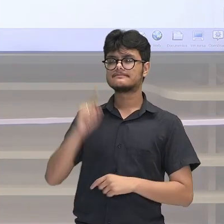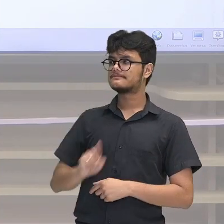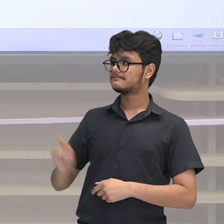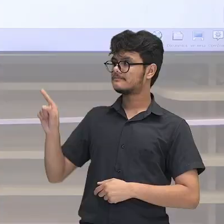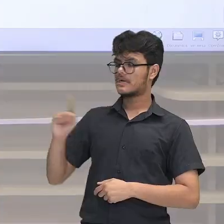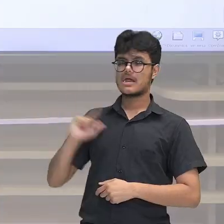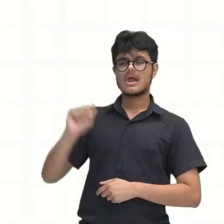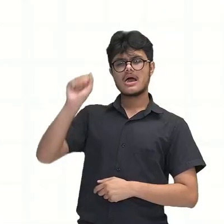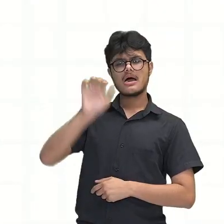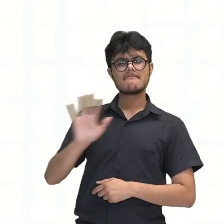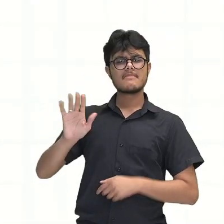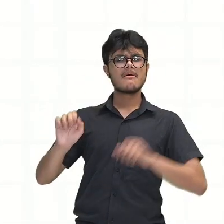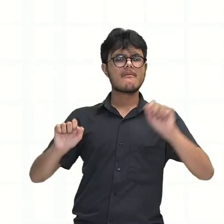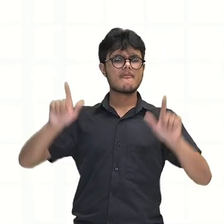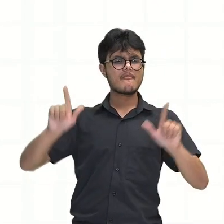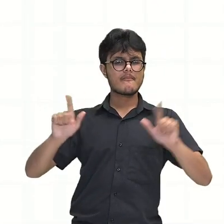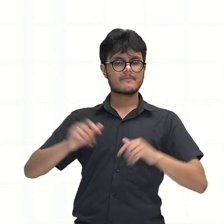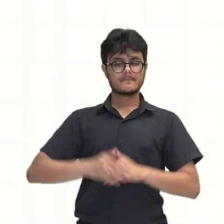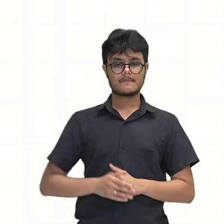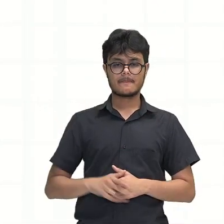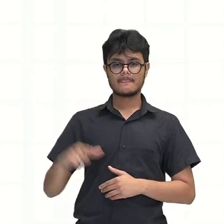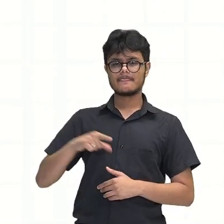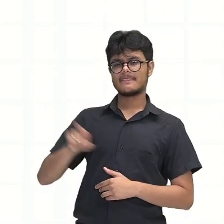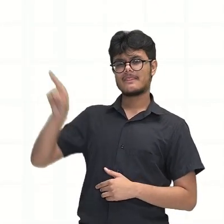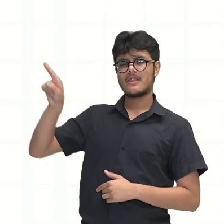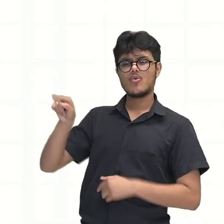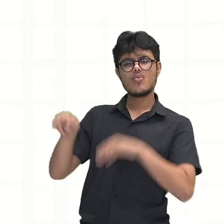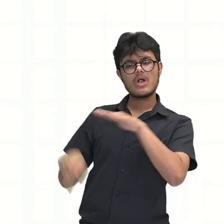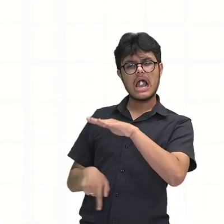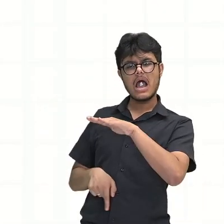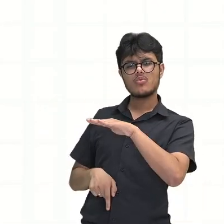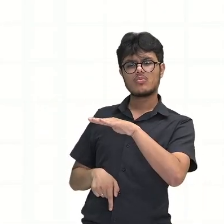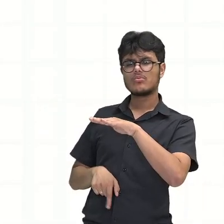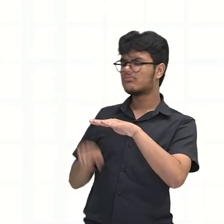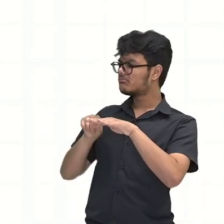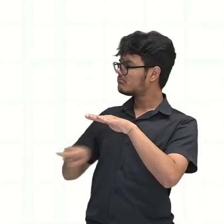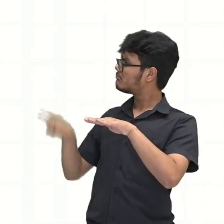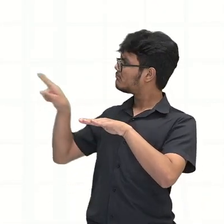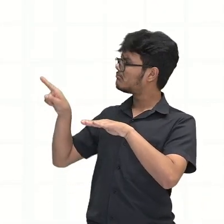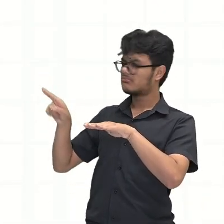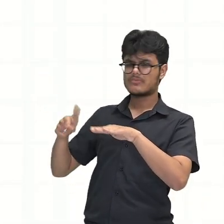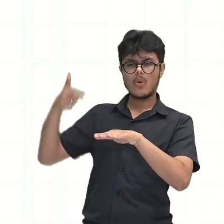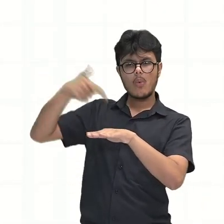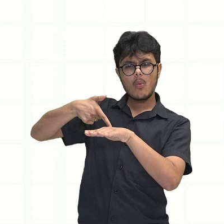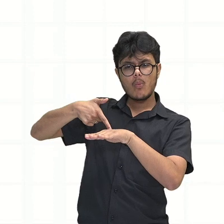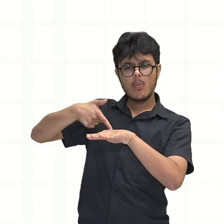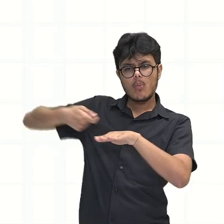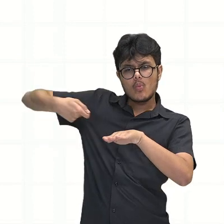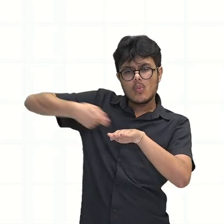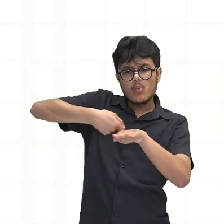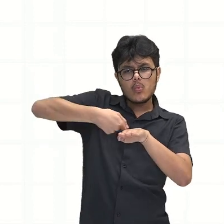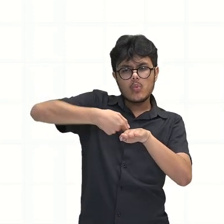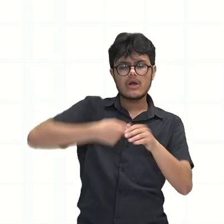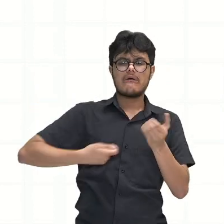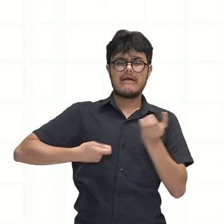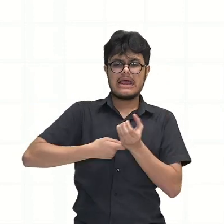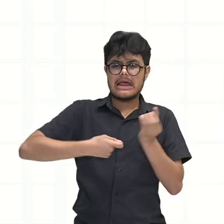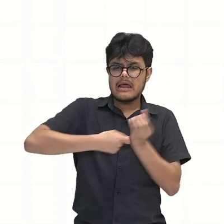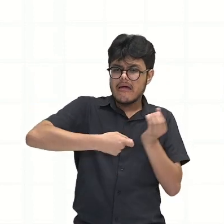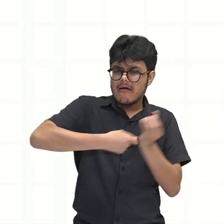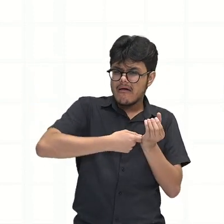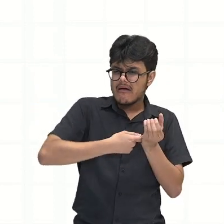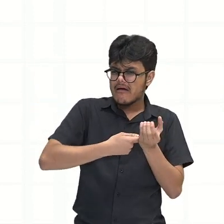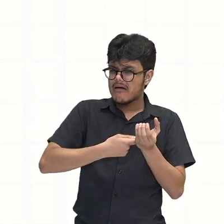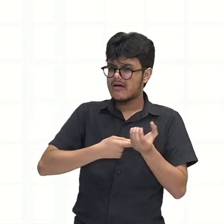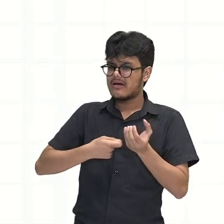nossa imagem que nós temos um carro que está sendo abastecido na tomada? Pois é, esse daí